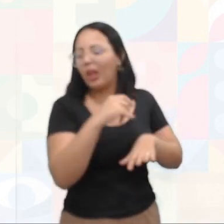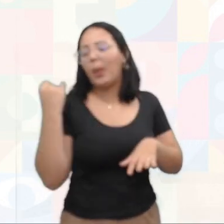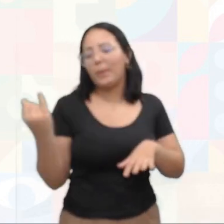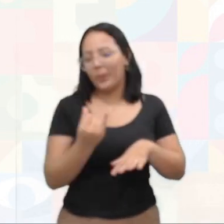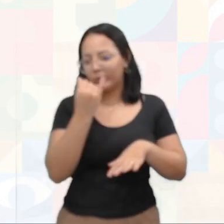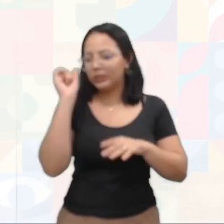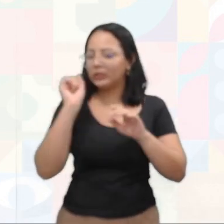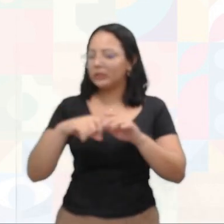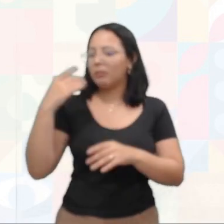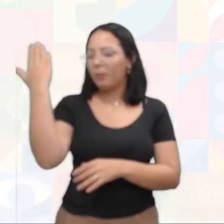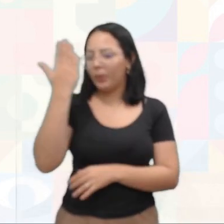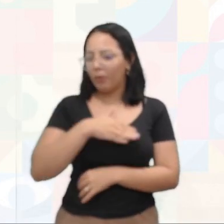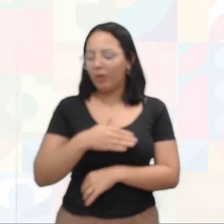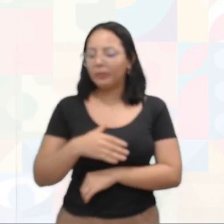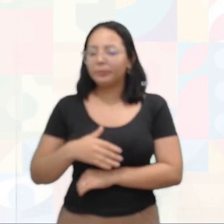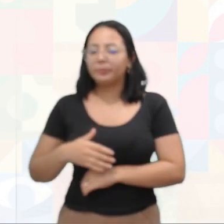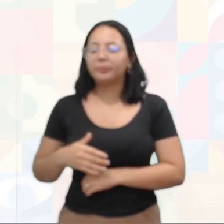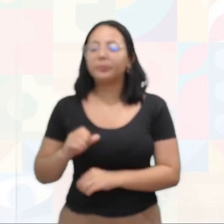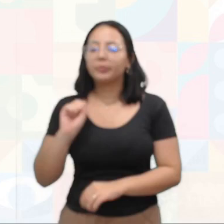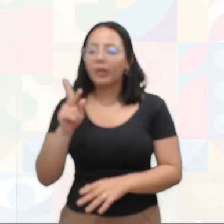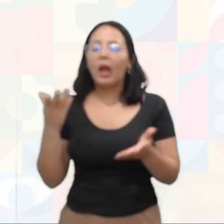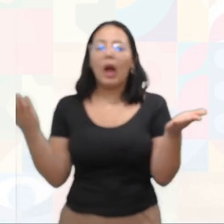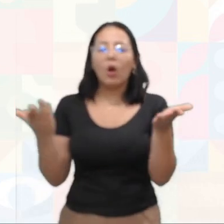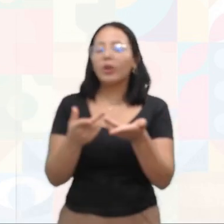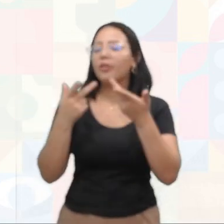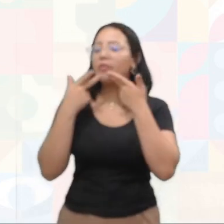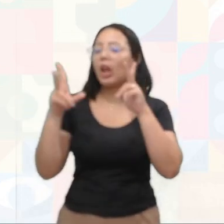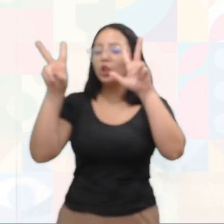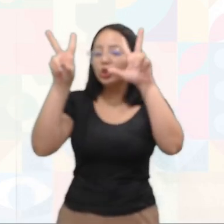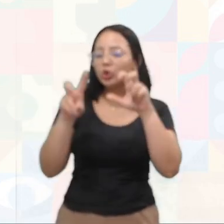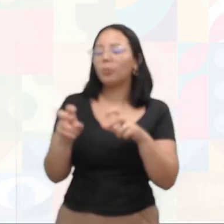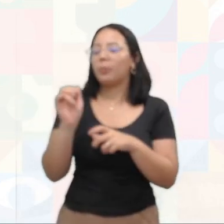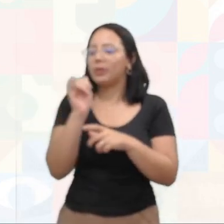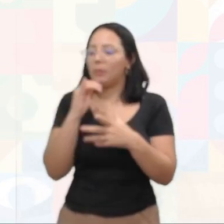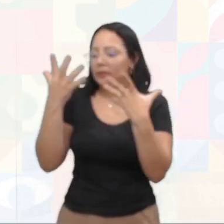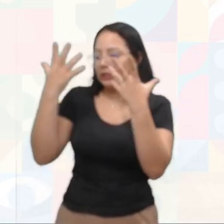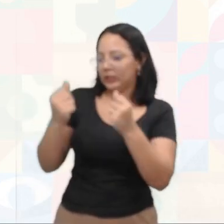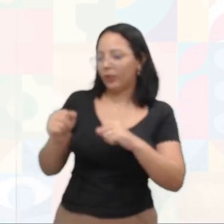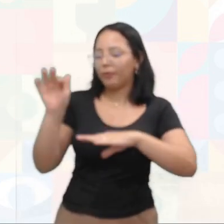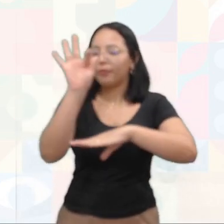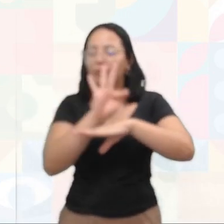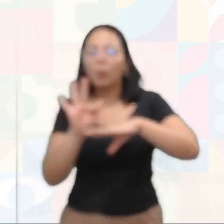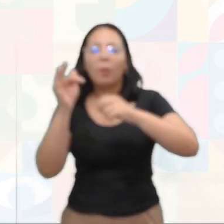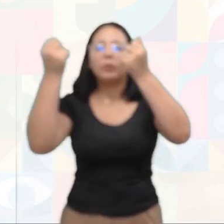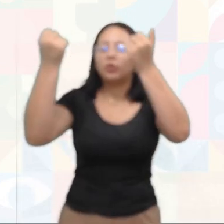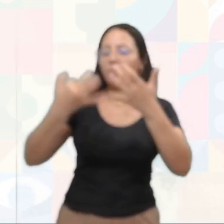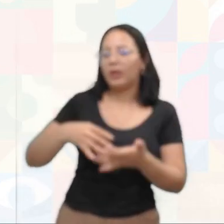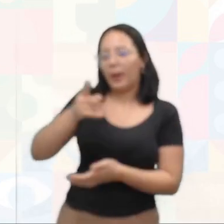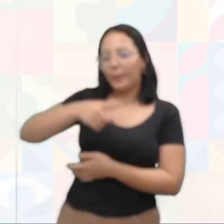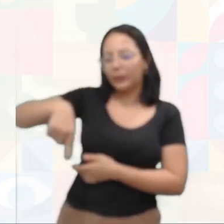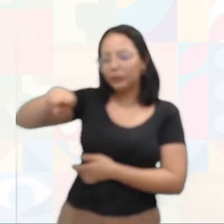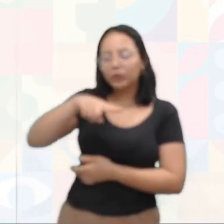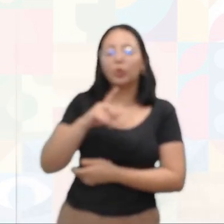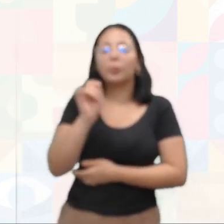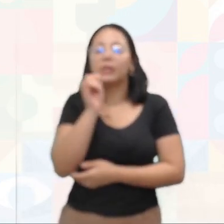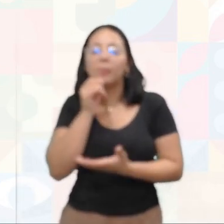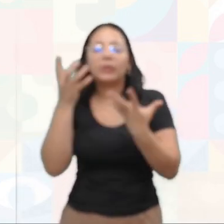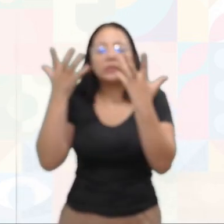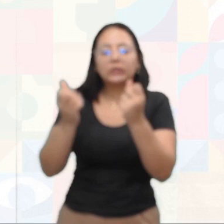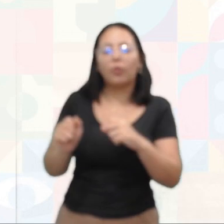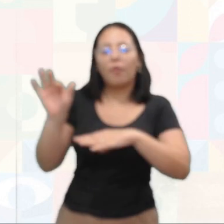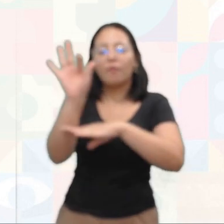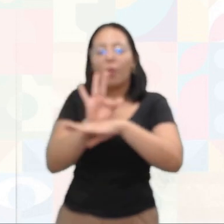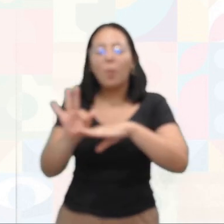importante. E aí a gente vai falar sobre o consentimento formal, que eu falei anteriormente, para explicar para vocês. O consentimento